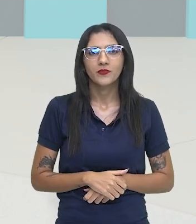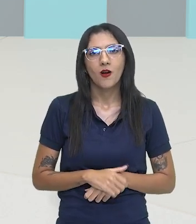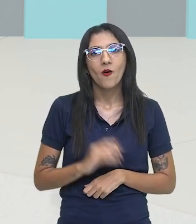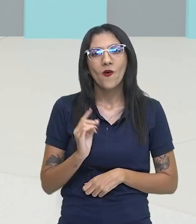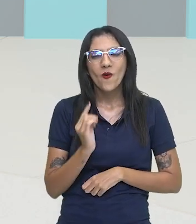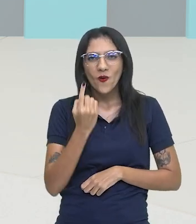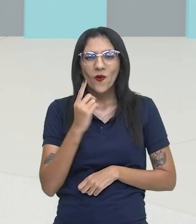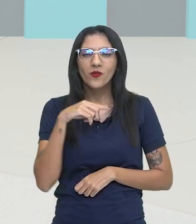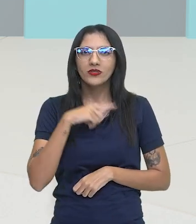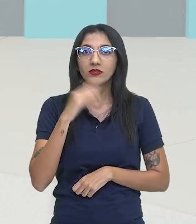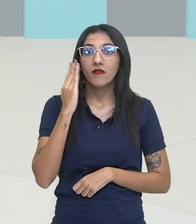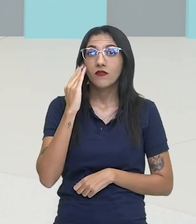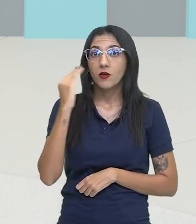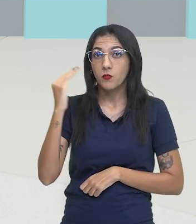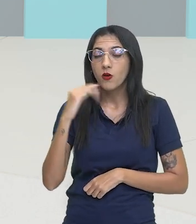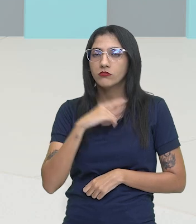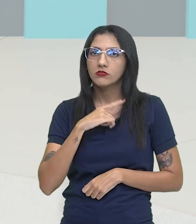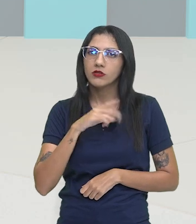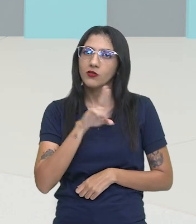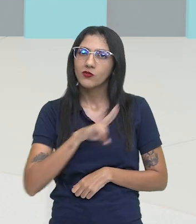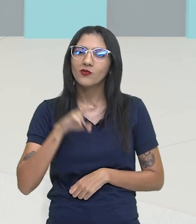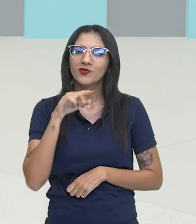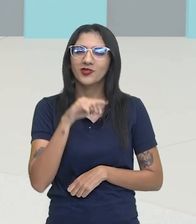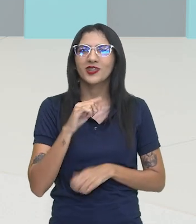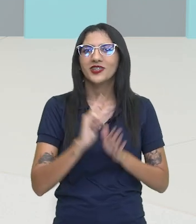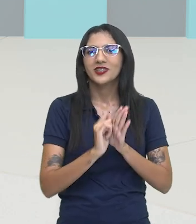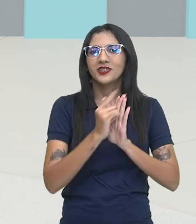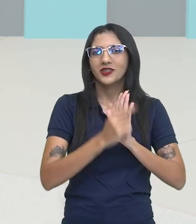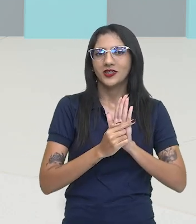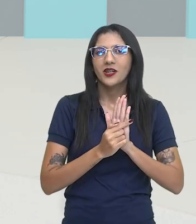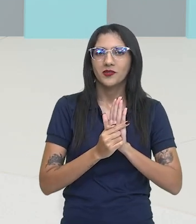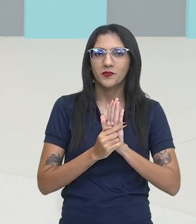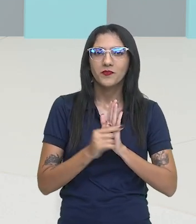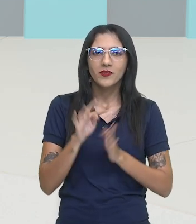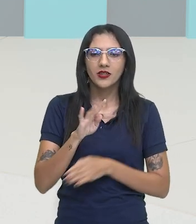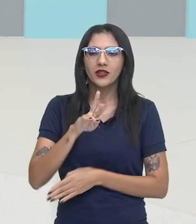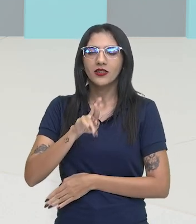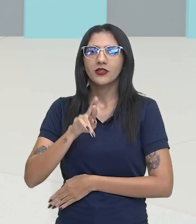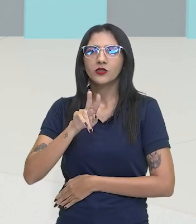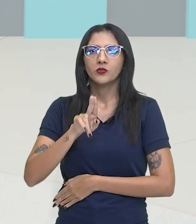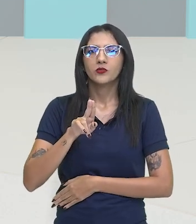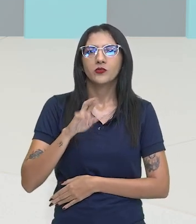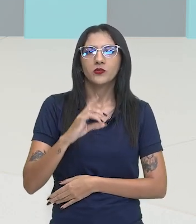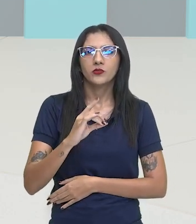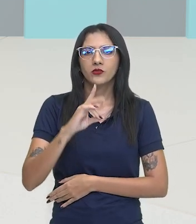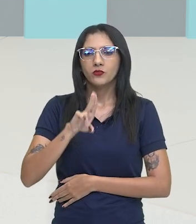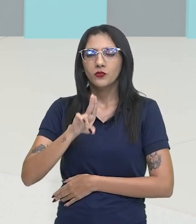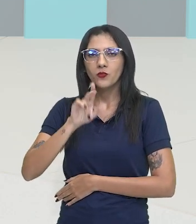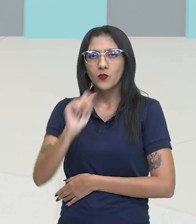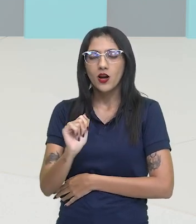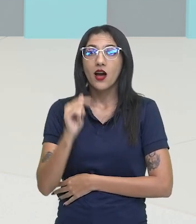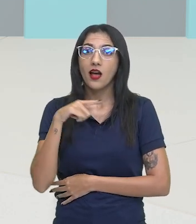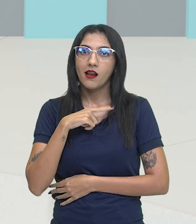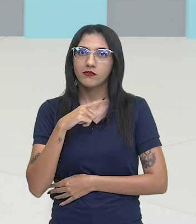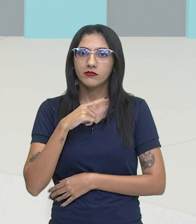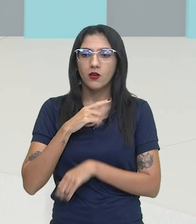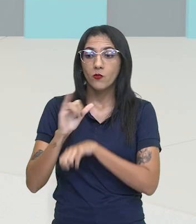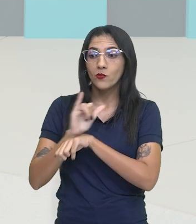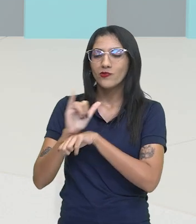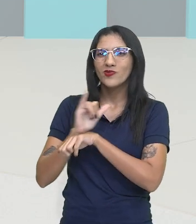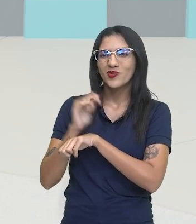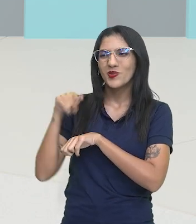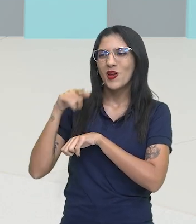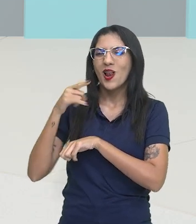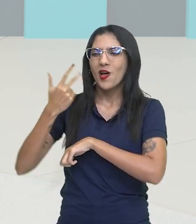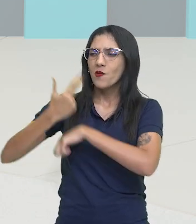autoras faz parte desse meio digital, que é a Trudoado Rico, a Julie Trudoado Rico. Ela tem um canal no YouTube em que